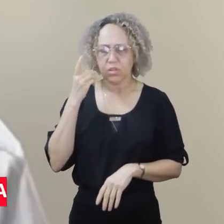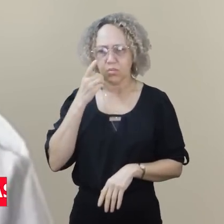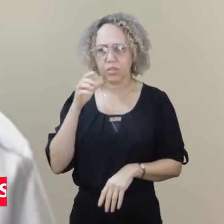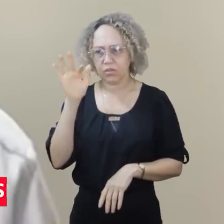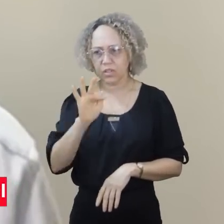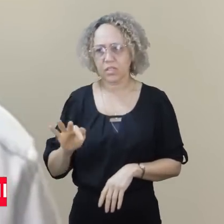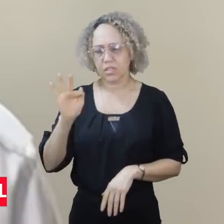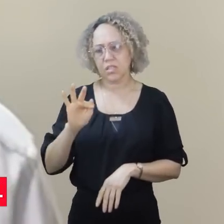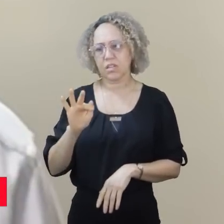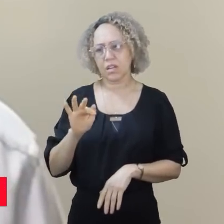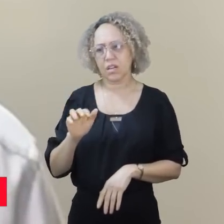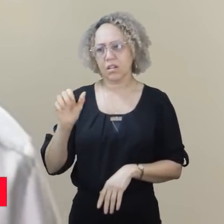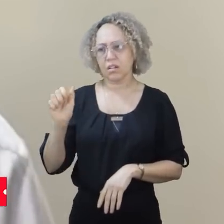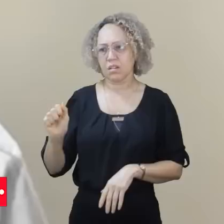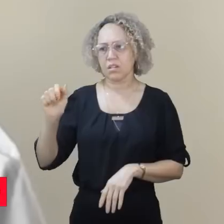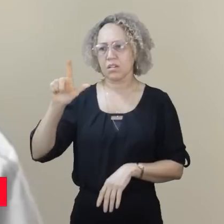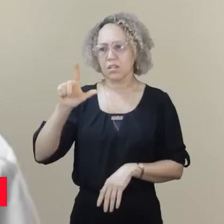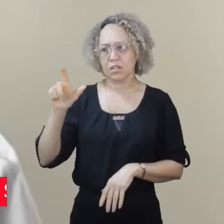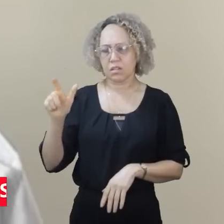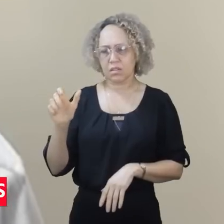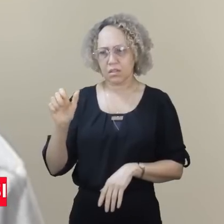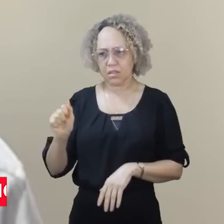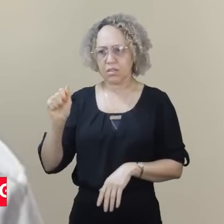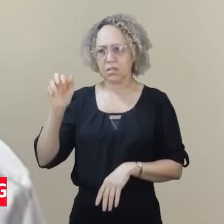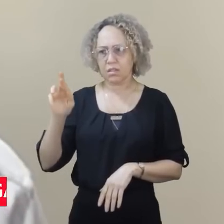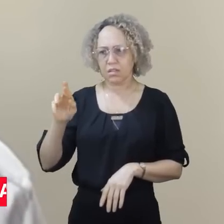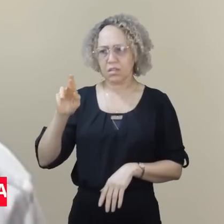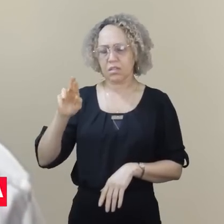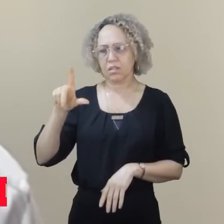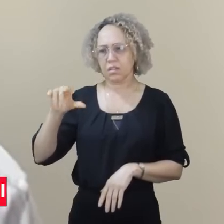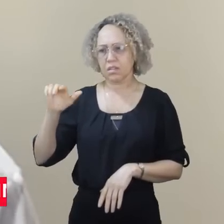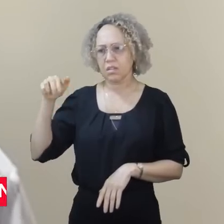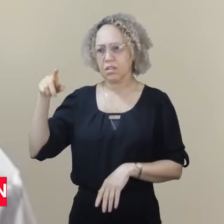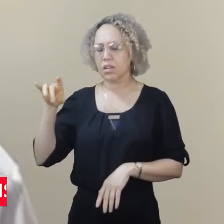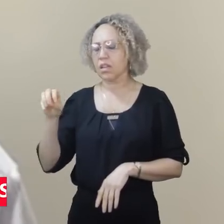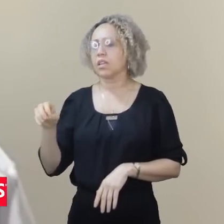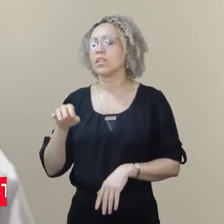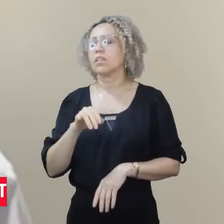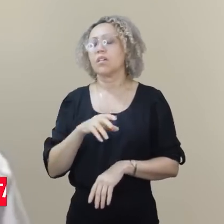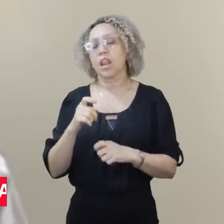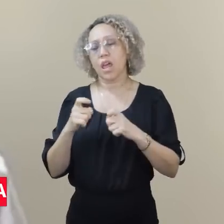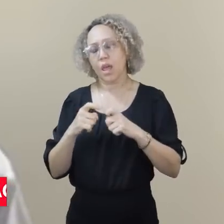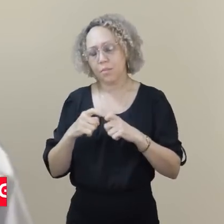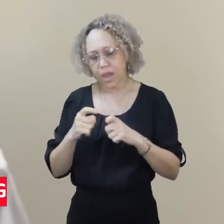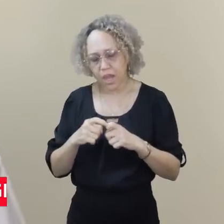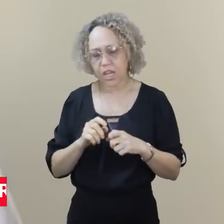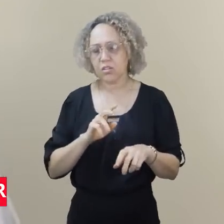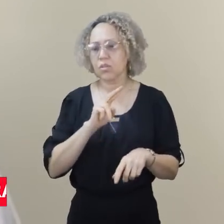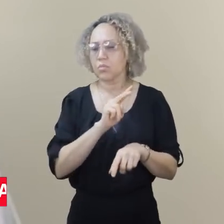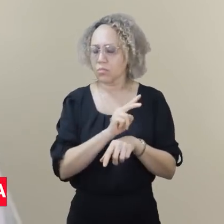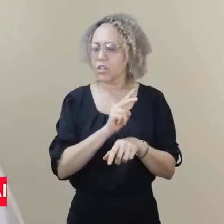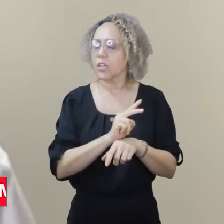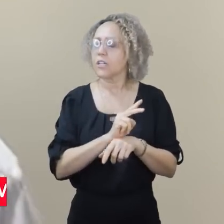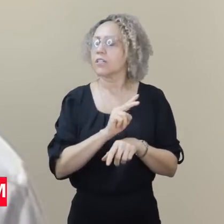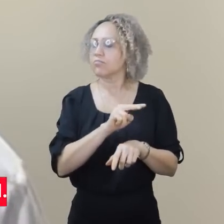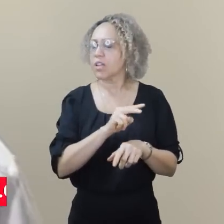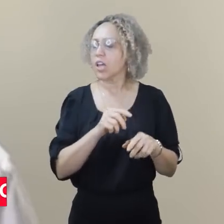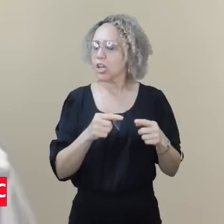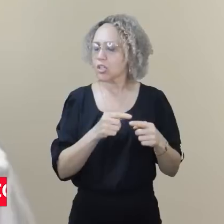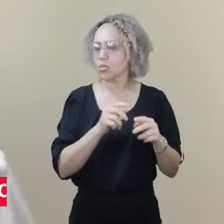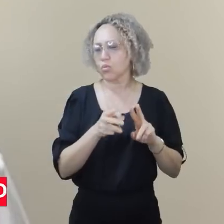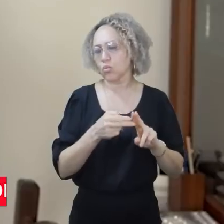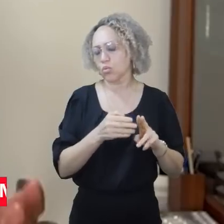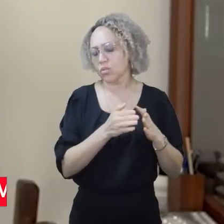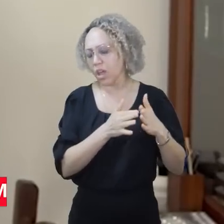Chinaglia, médico e defensor do SUS desde sua fundação, destaca a importância de proteger o sistema de saúde público